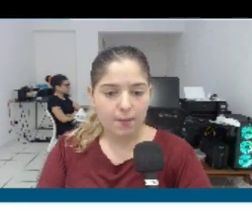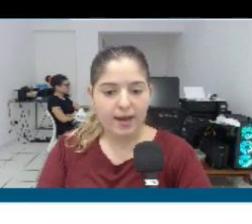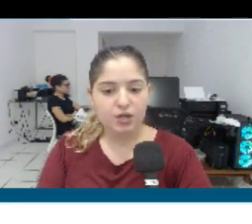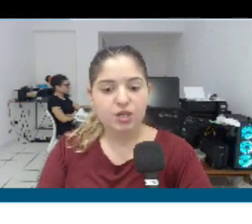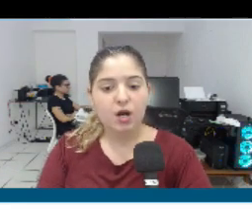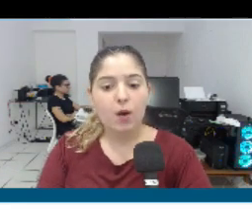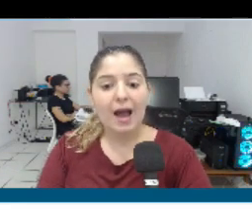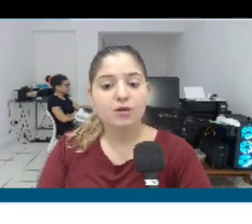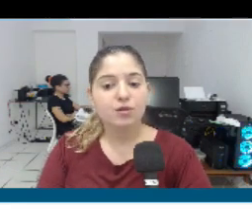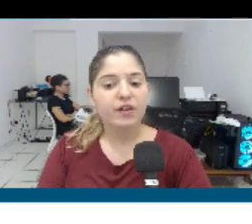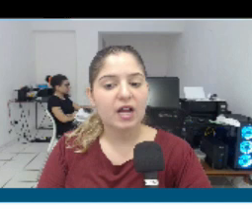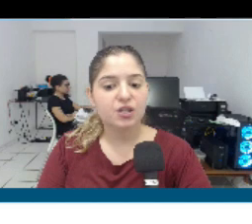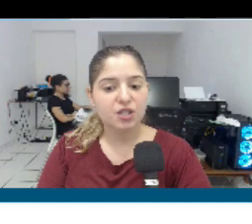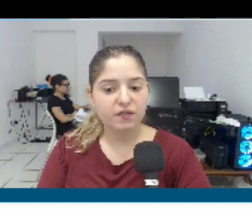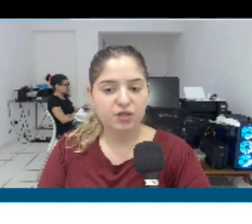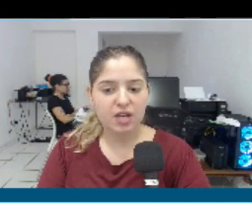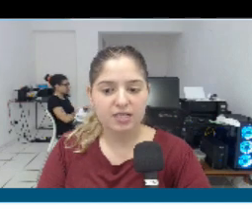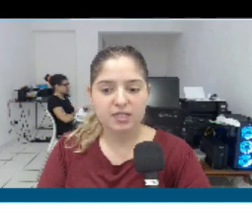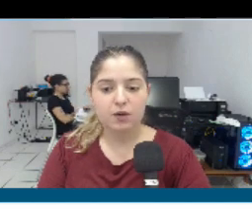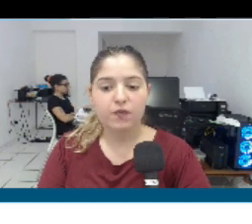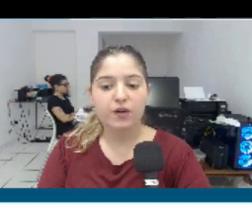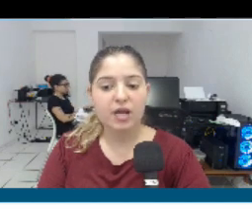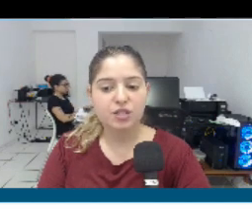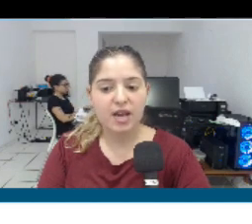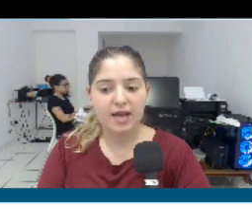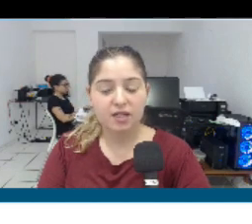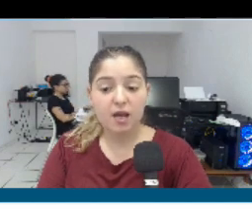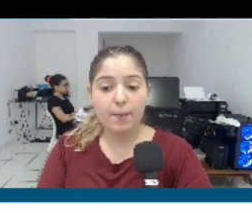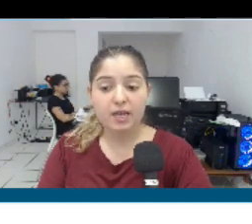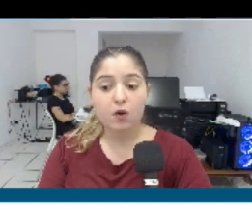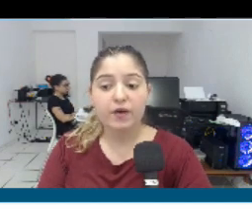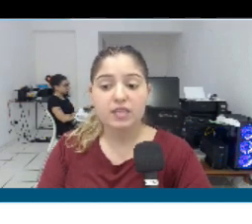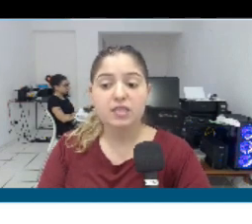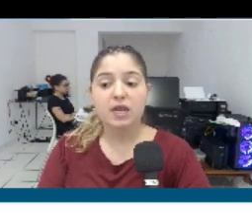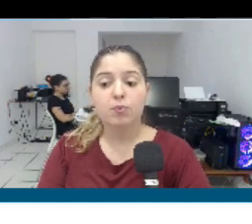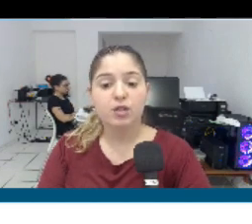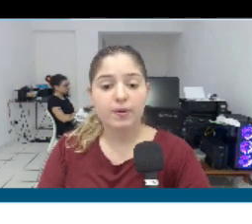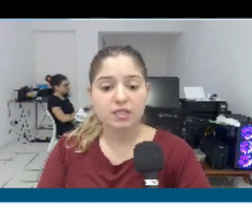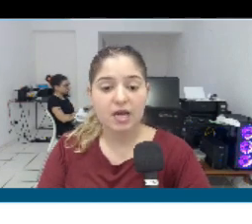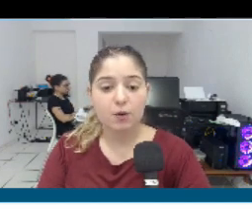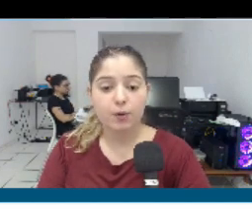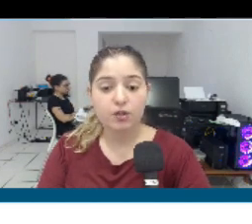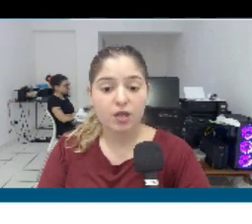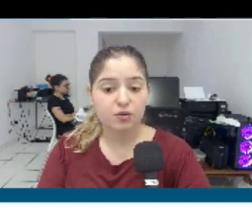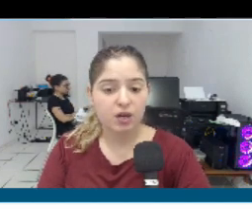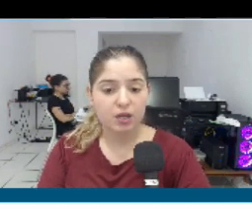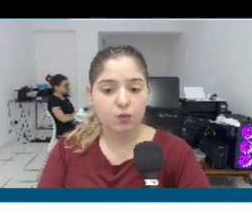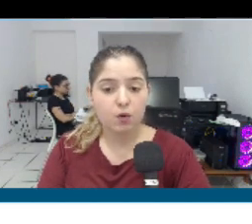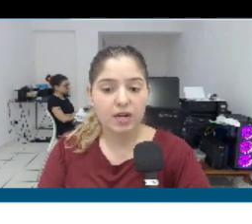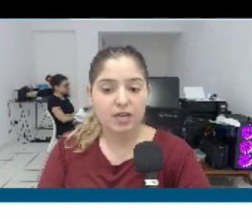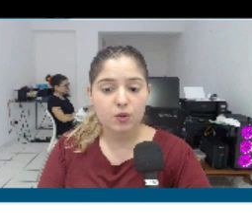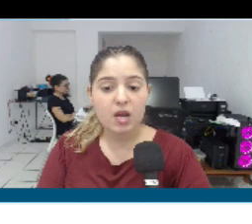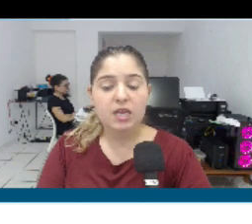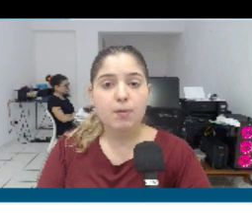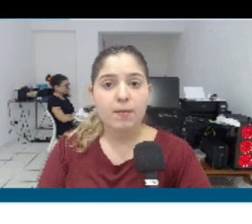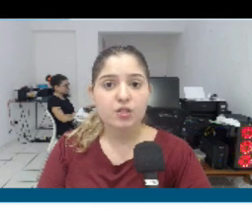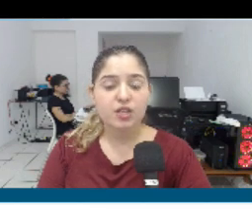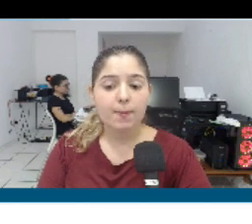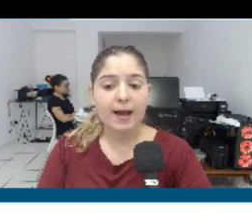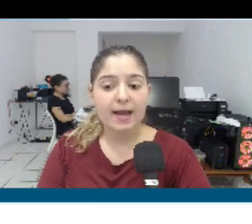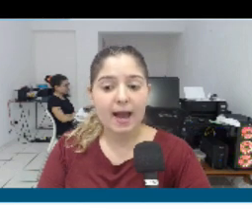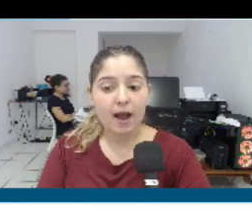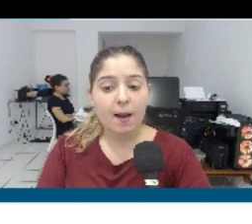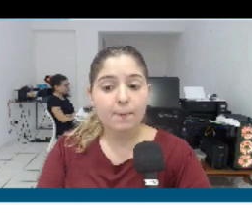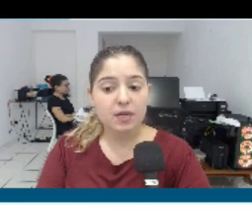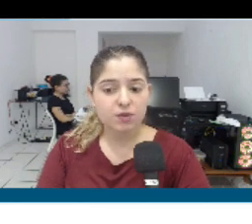Mista. Para Girão, a justificativa de que a sessão foi adiada para que houvesse tempo de apresentar um projeto de lei do Congresso que